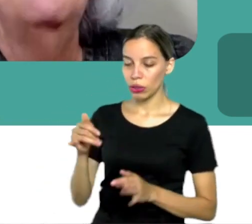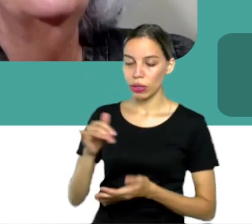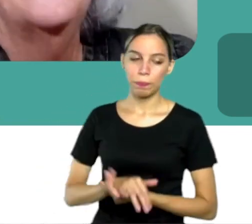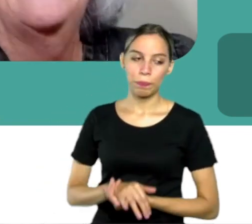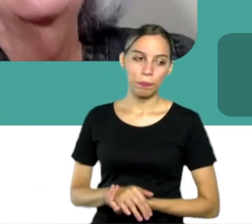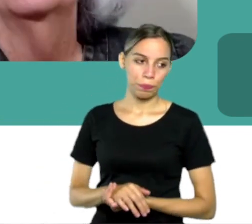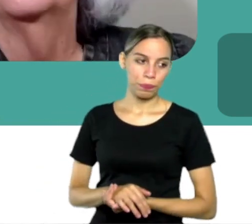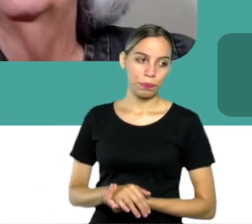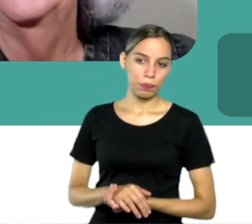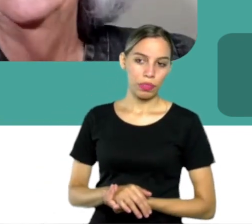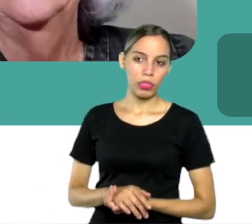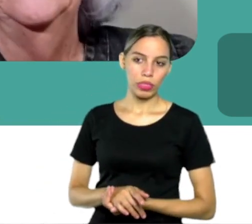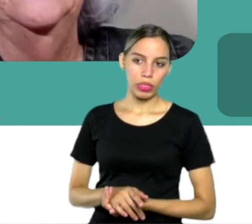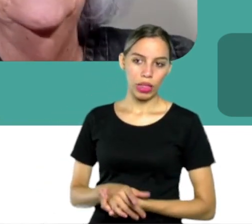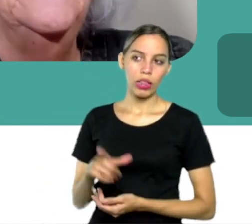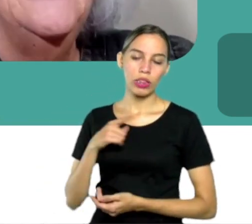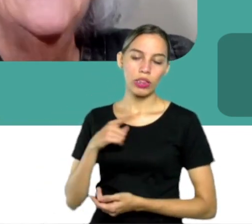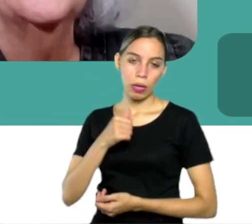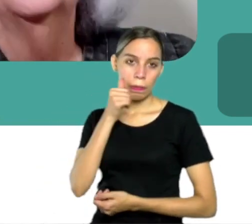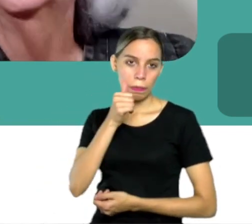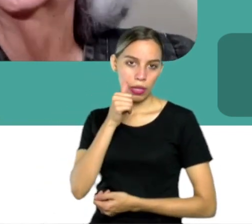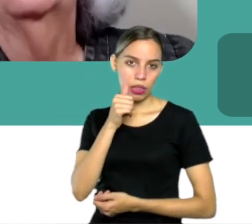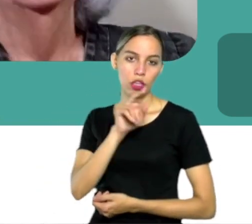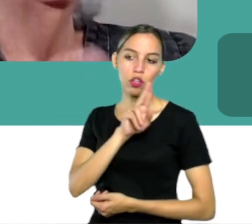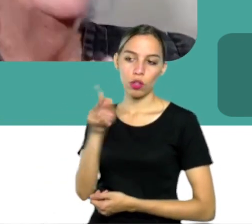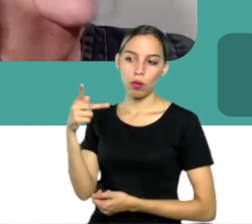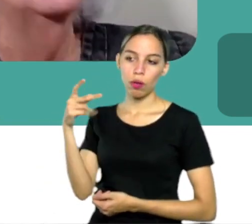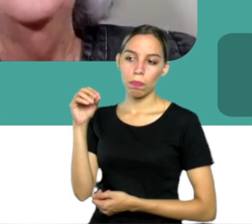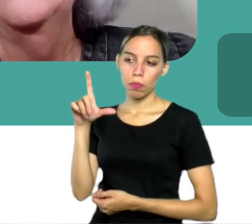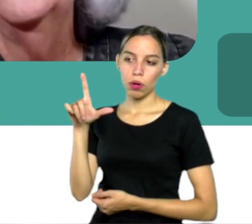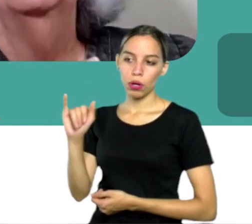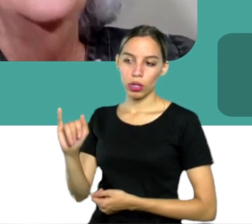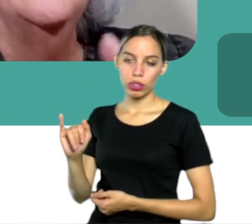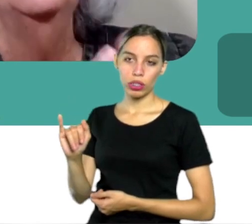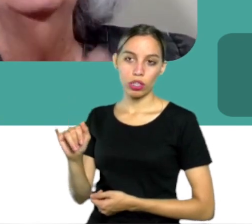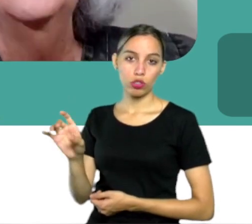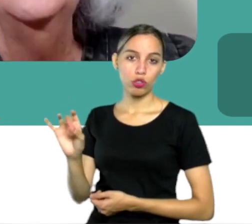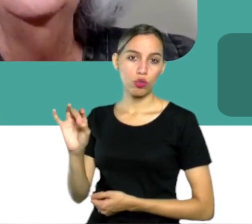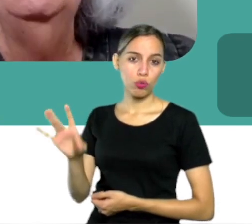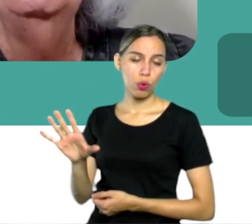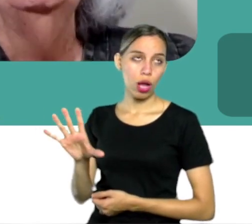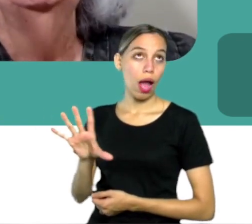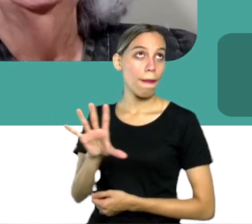Nicole amava banana. Eu só queria saber de banana.